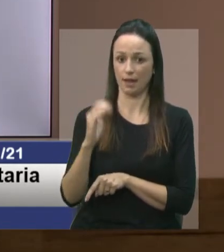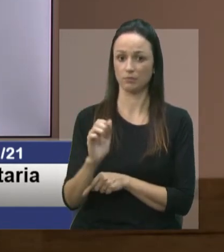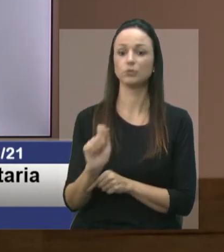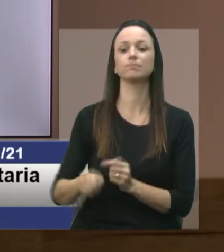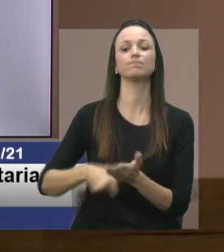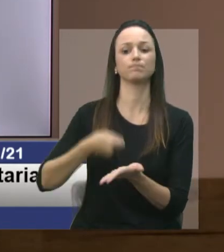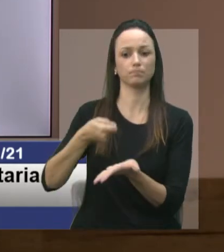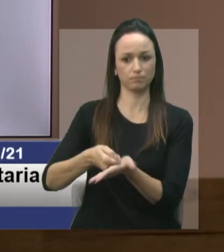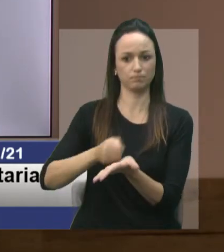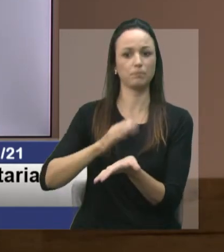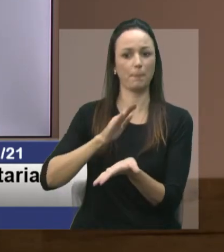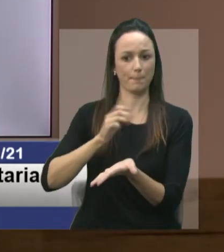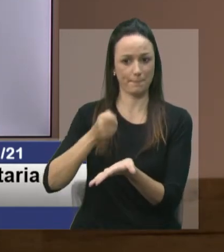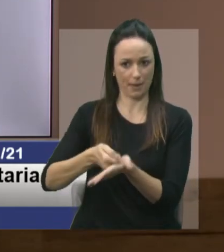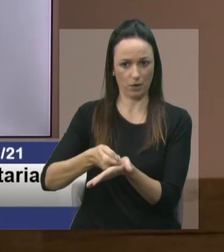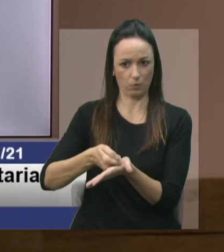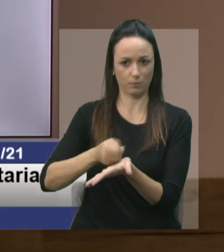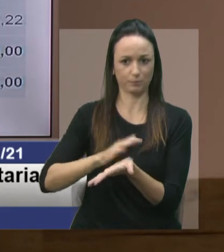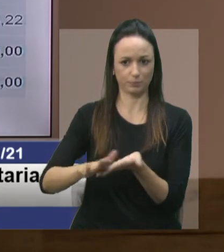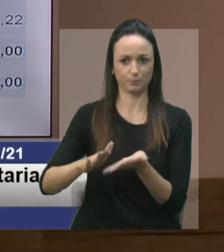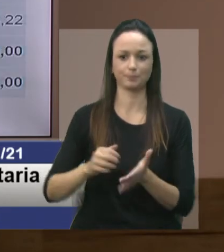R$ 250.366.584,66 de despesa liquidada.